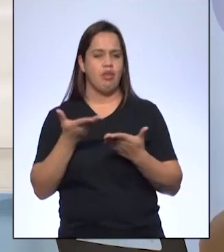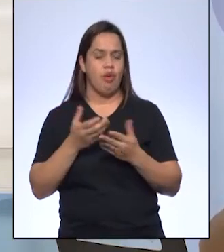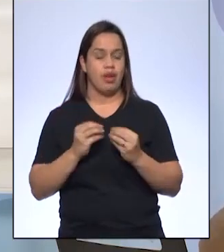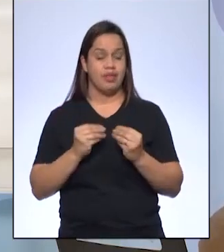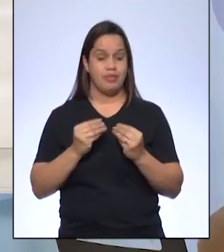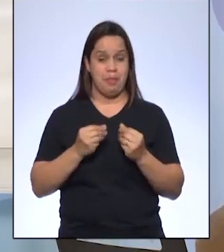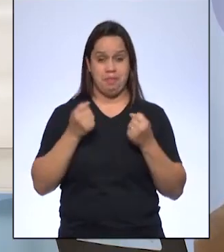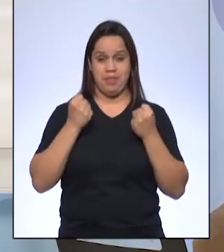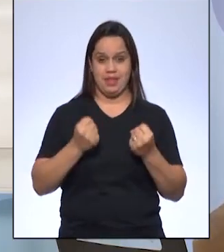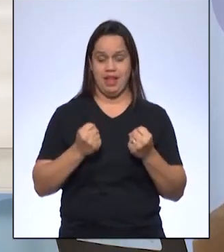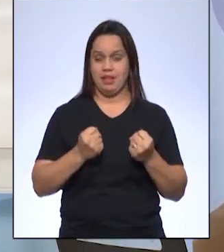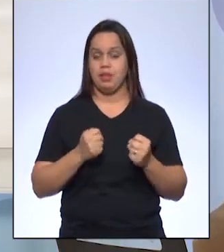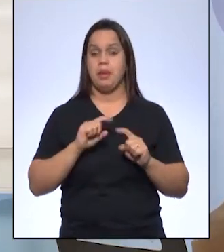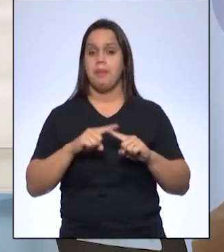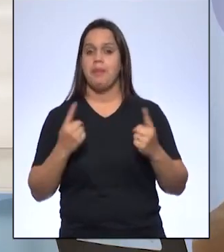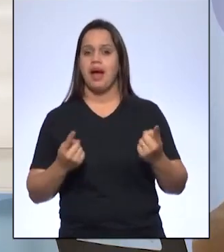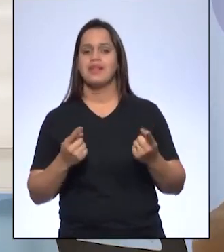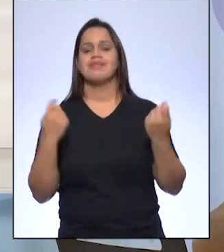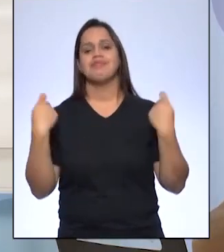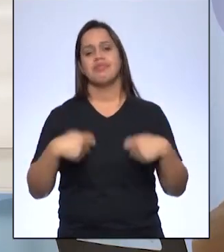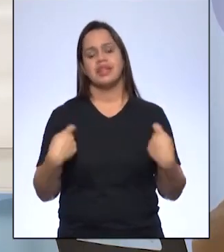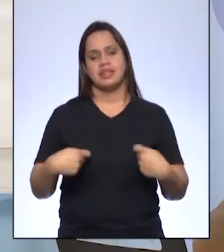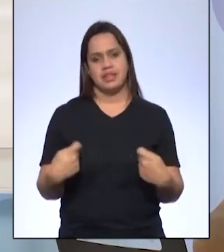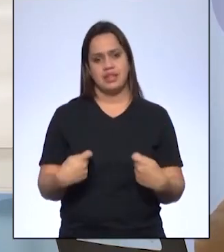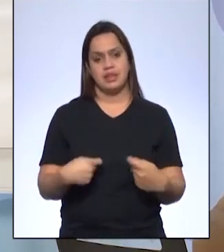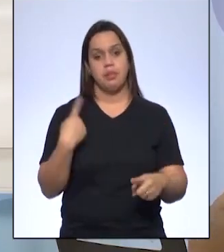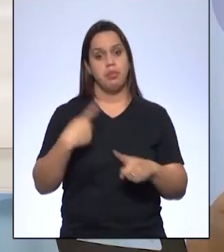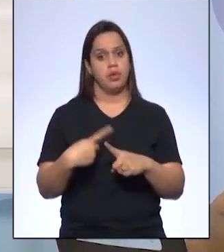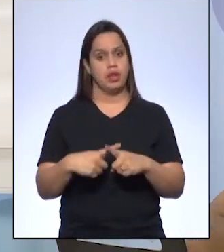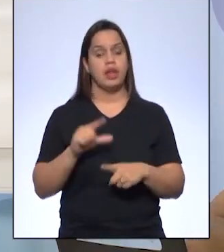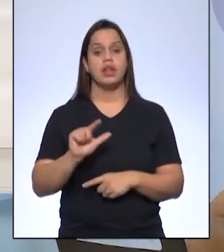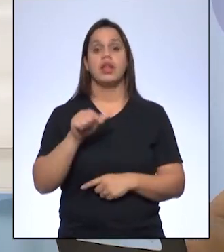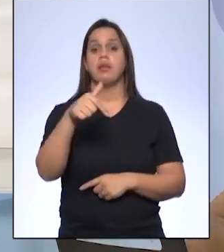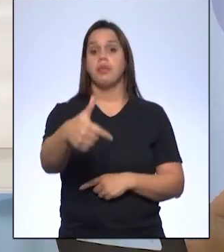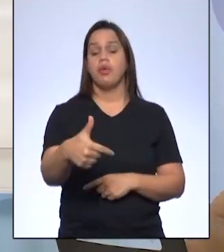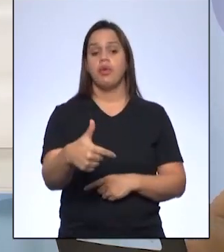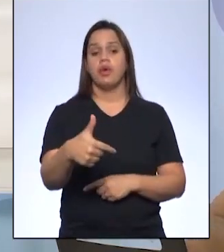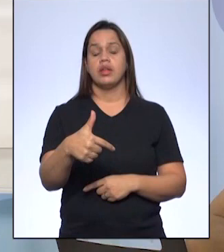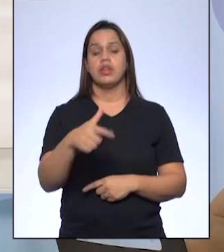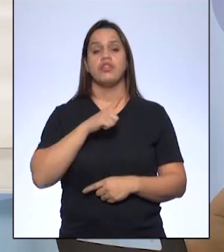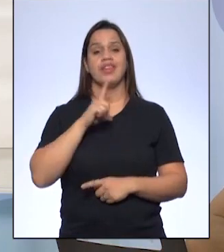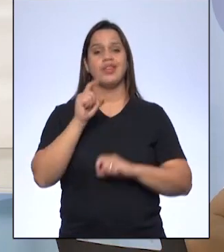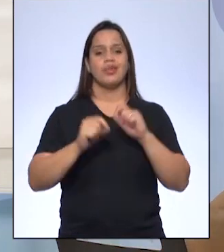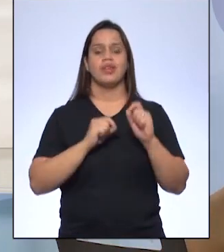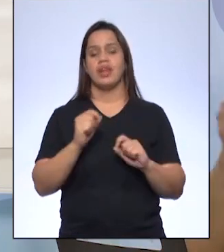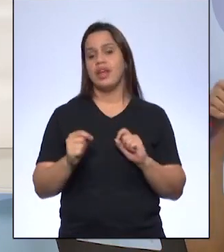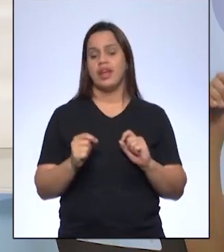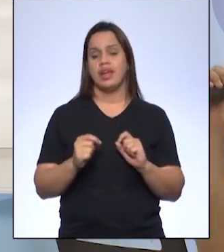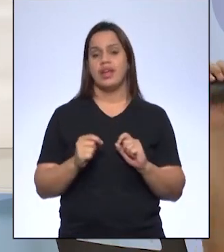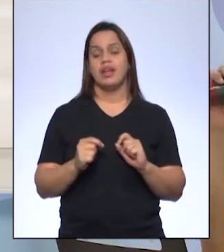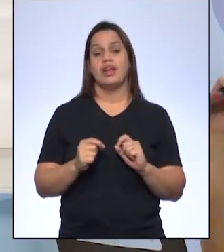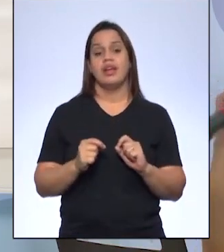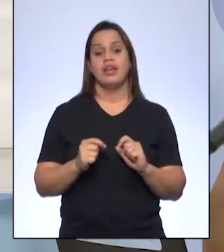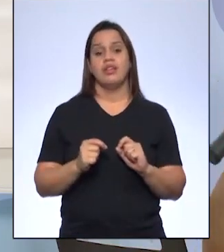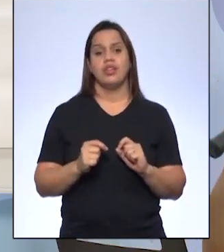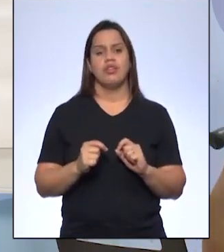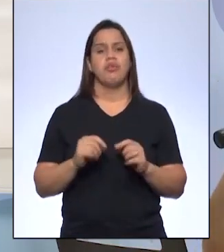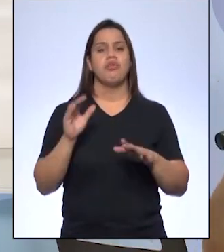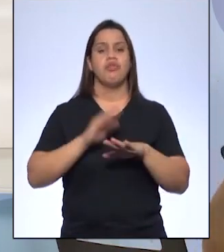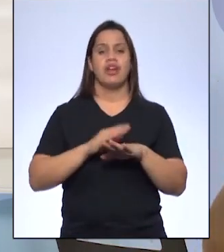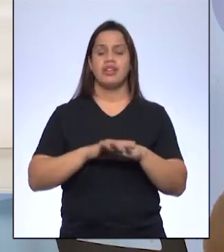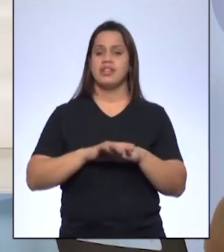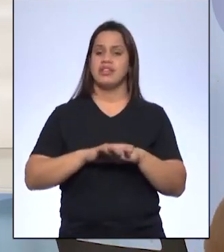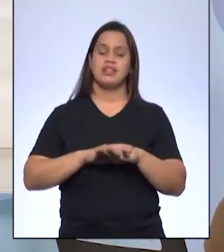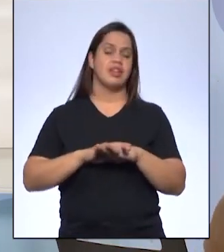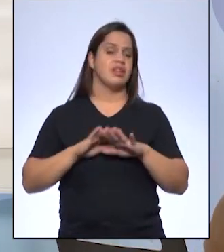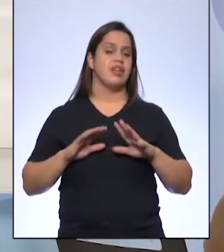agora, mas isso é necessário porque depois a gente lidar muito, né, Osmar, com operações